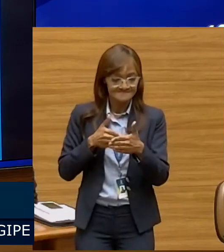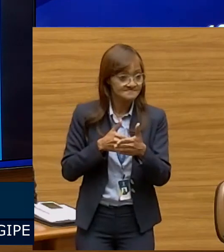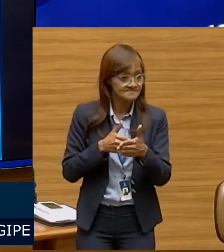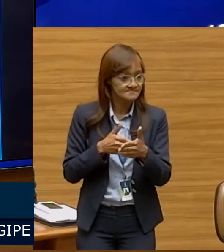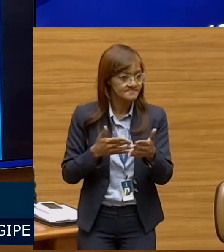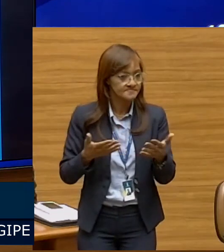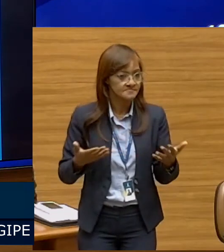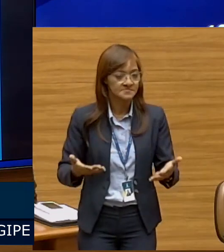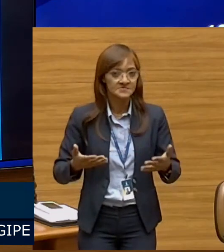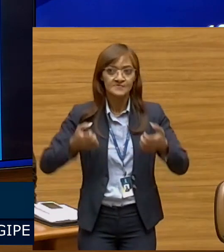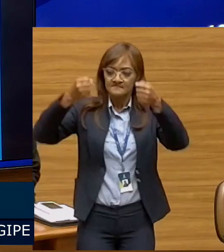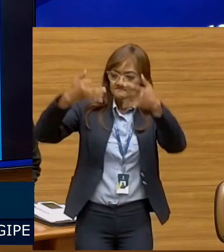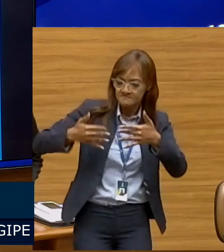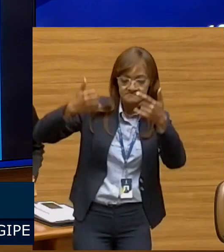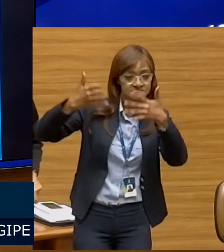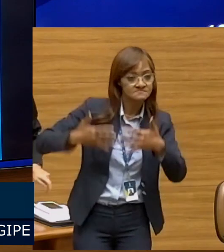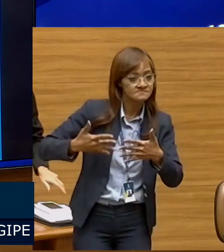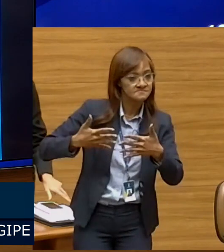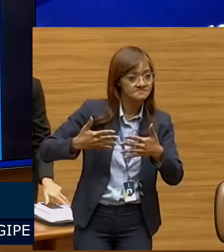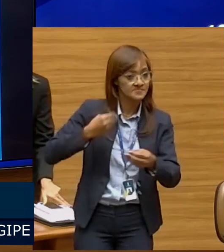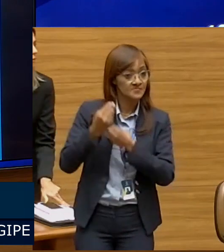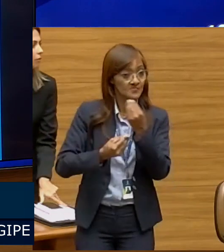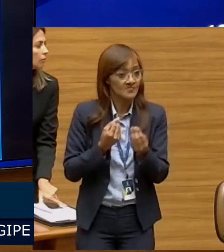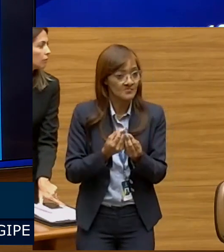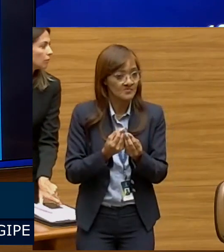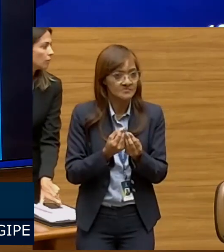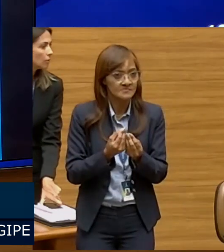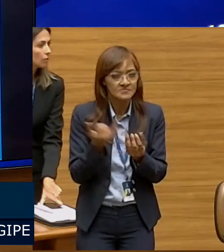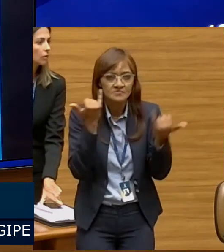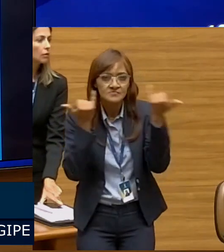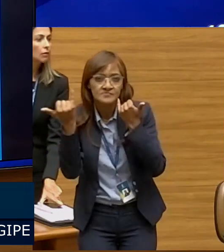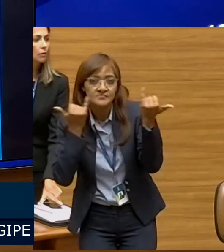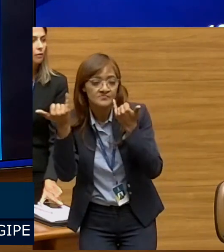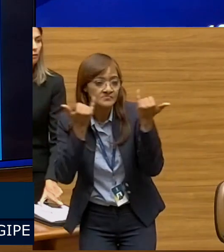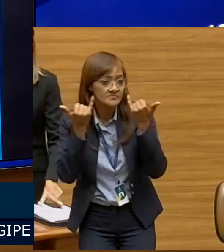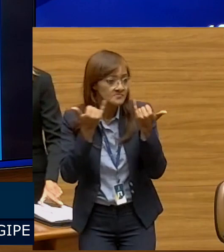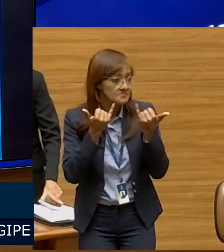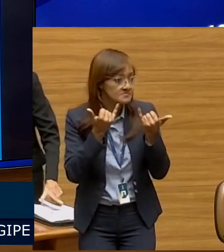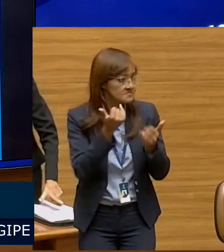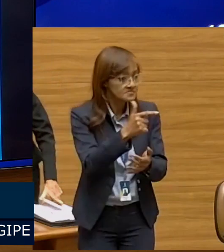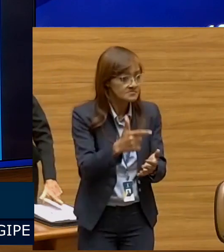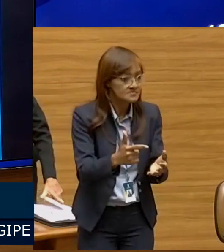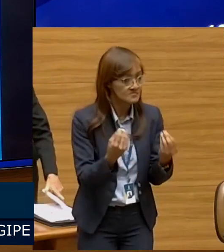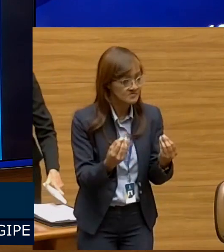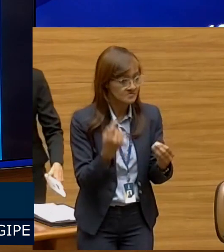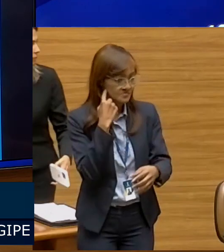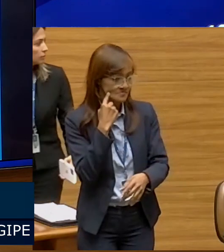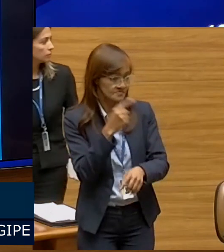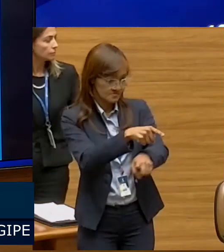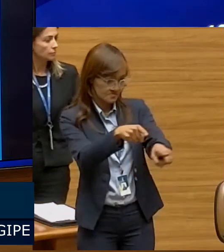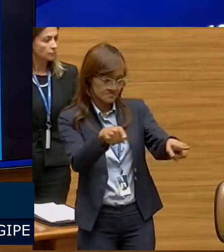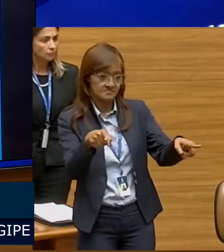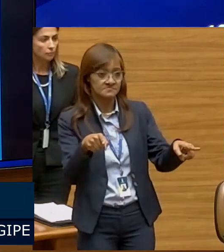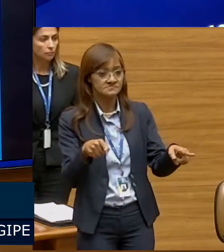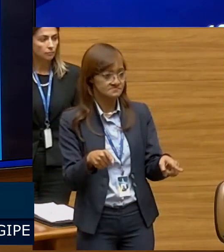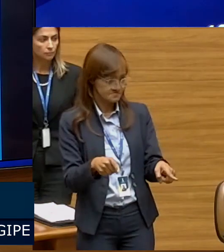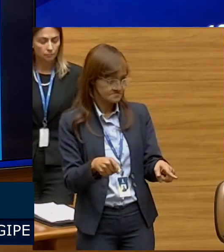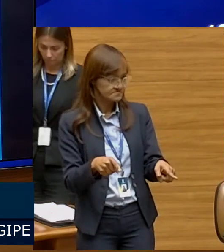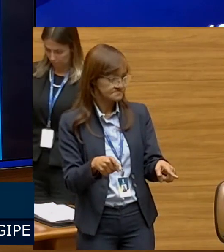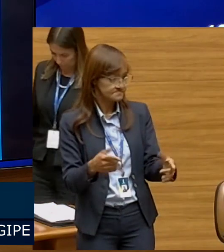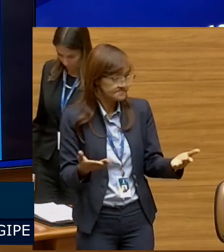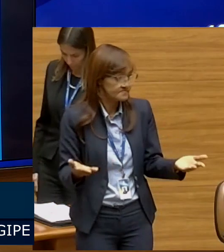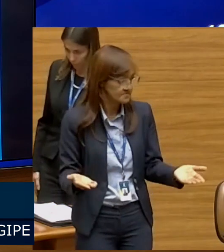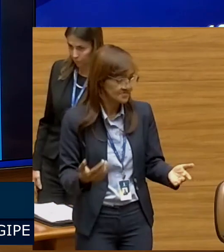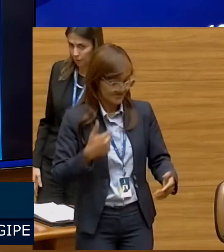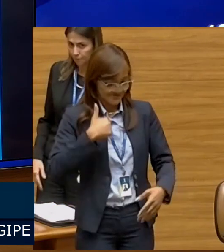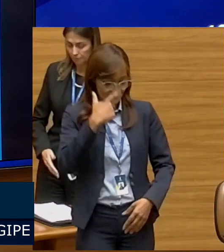de expressar ou de receber qualquer tipo de informação, que é o que acontece com as pessoas surdas e logo mais elas trazem, então não